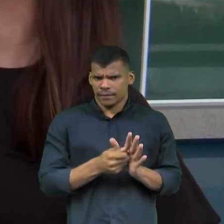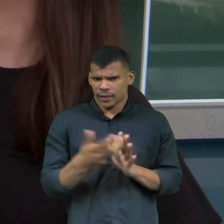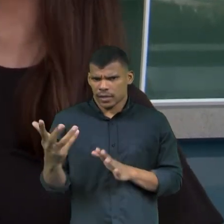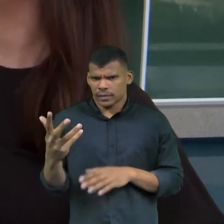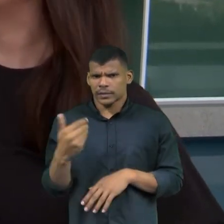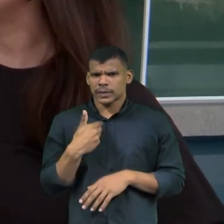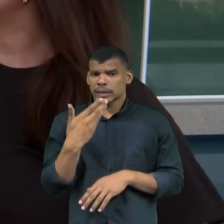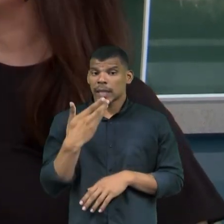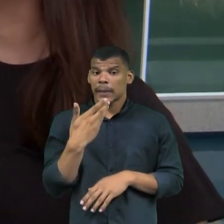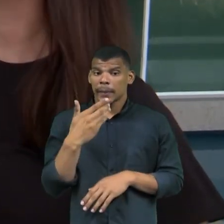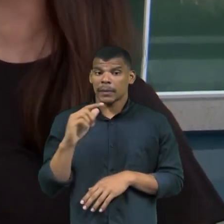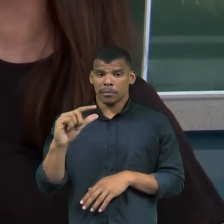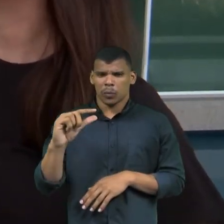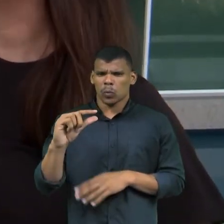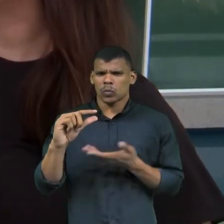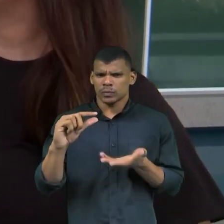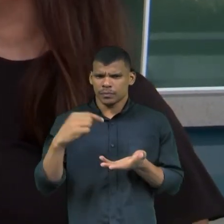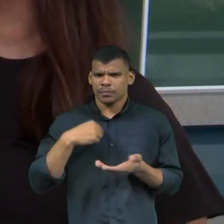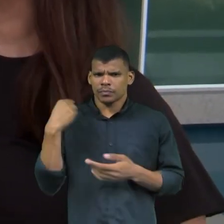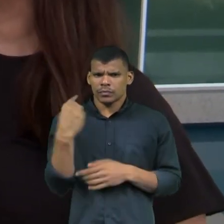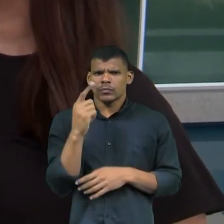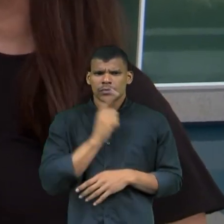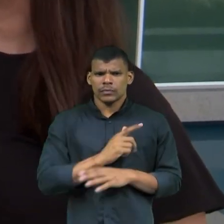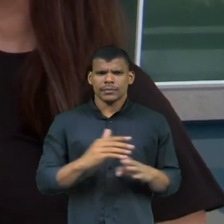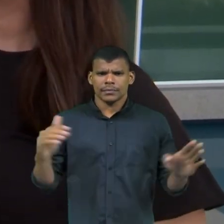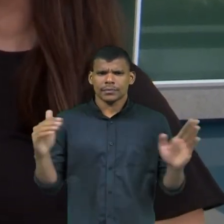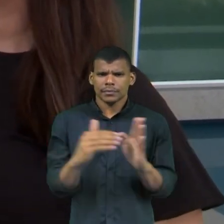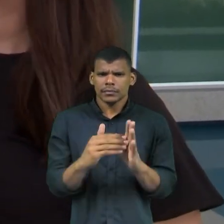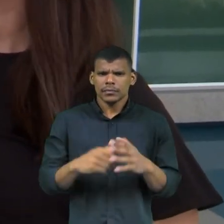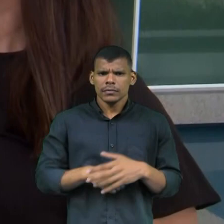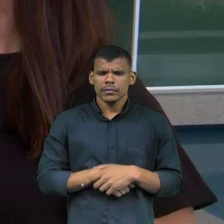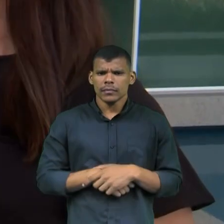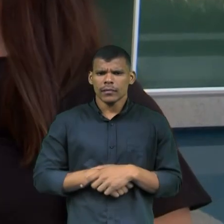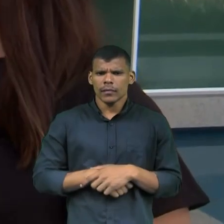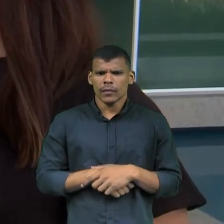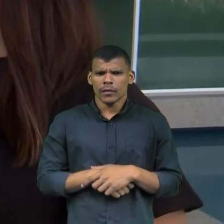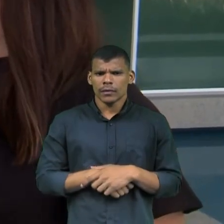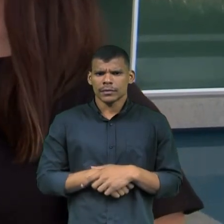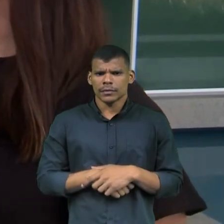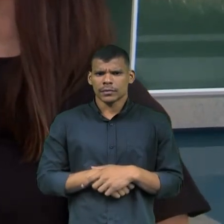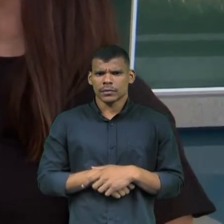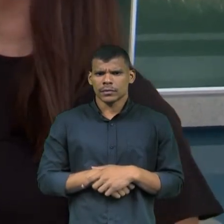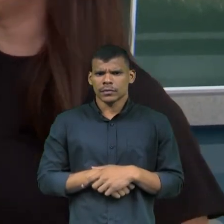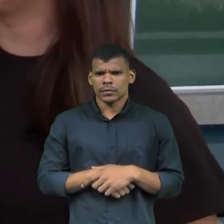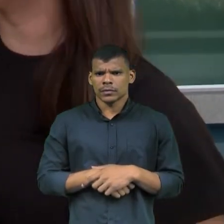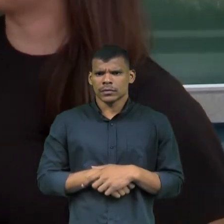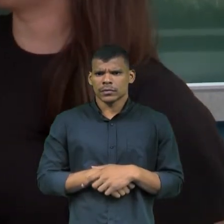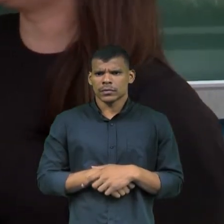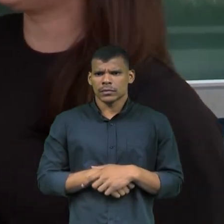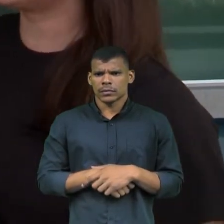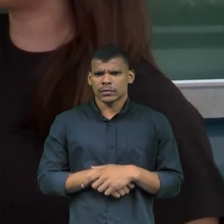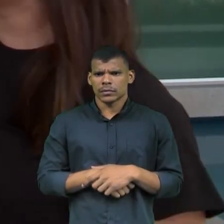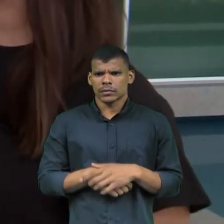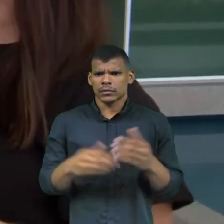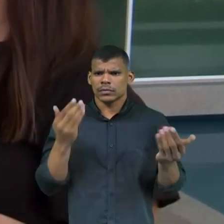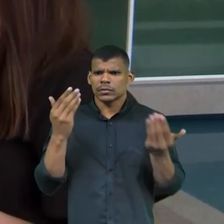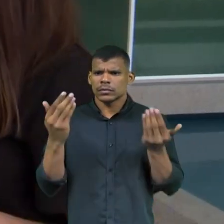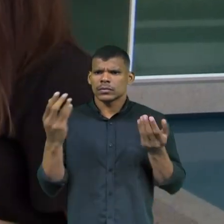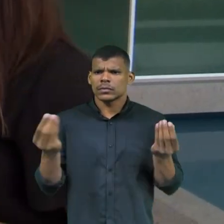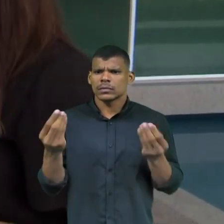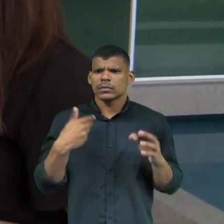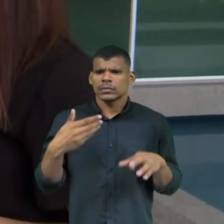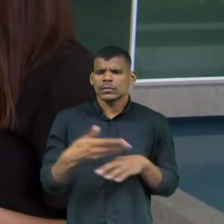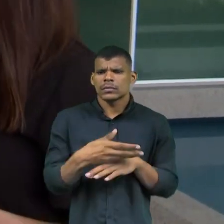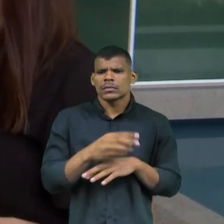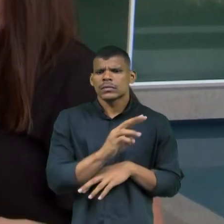é uma demanda pequena e a gente consegue atender todos os eleitores que procuram normalmente. Certo, e assim, quem tiver dúvidas, basta entrar no site, qual é